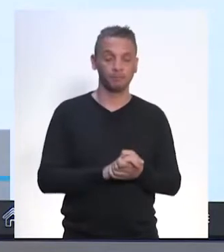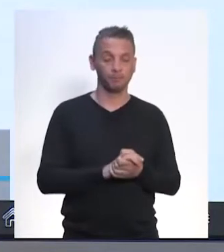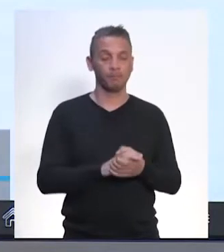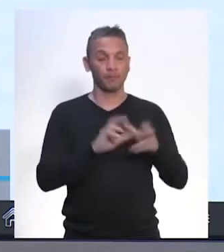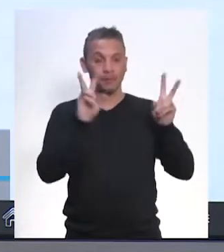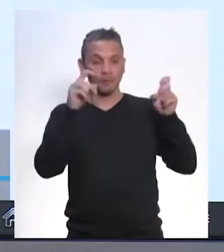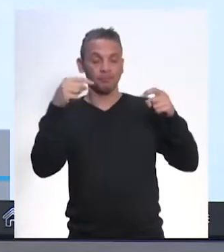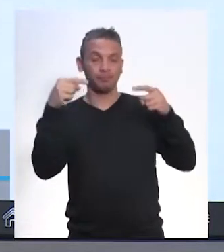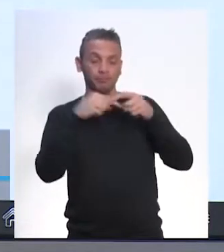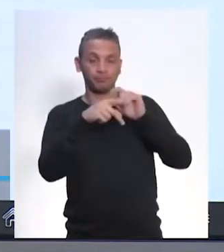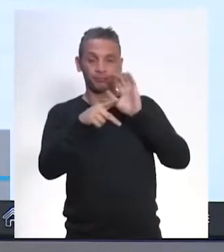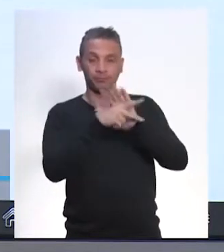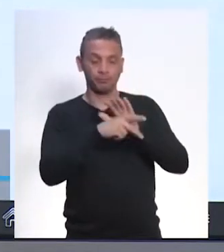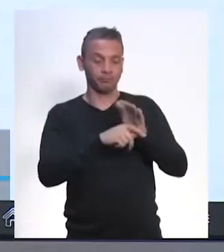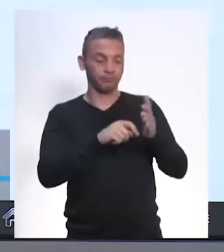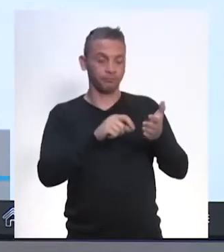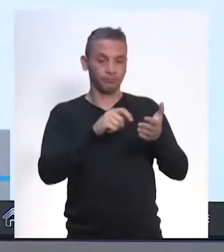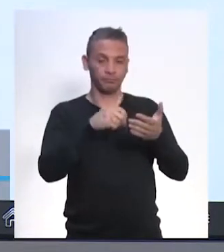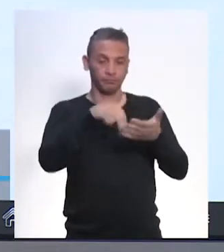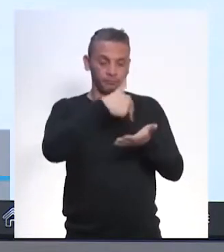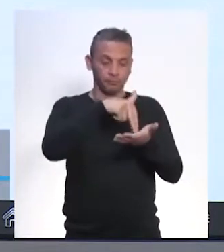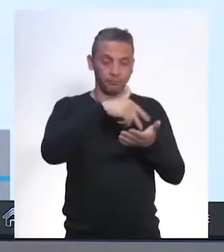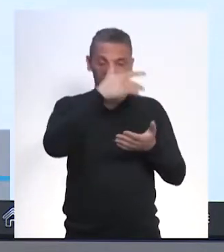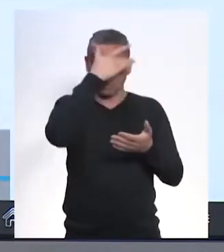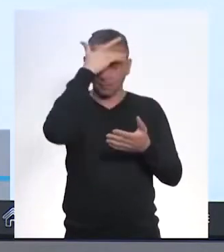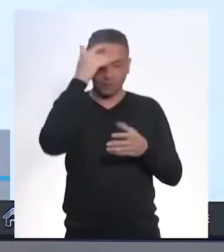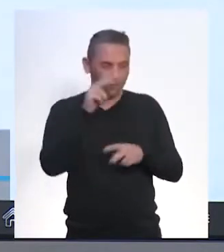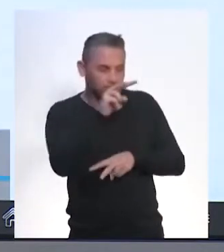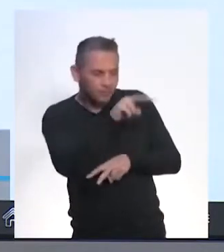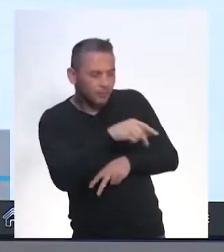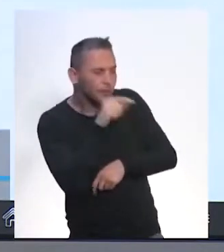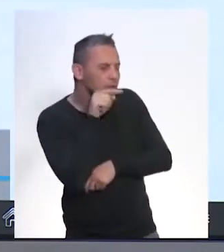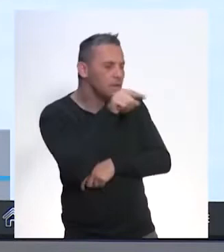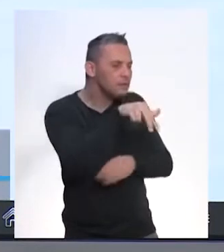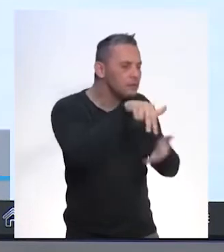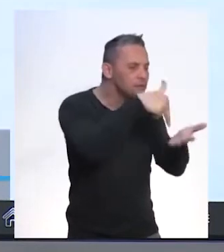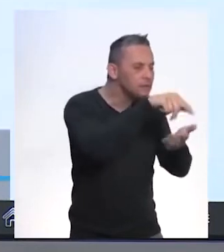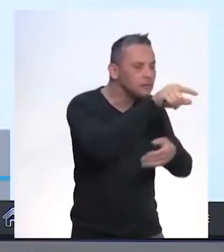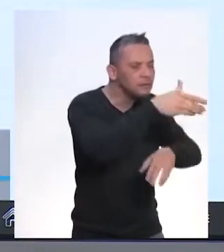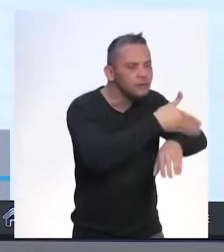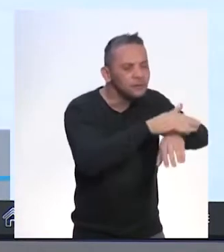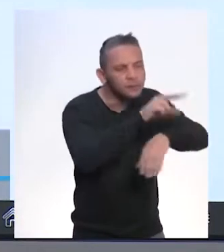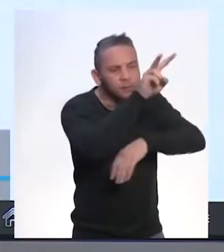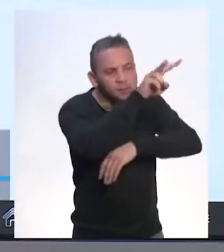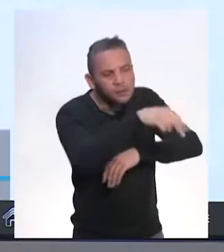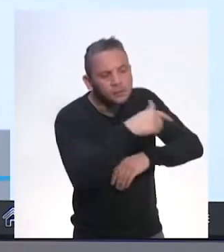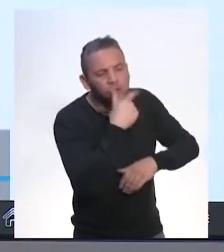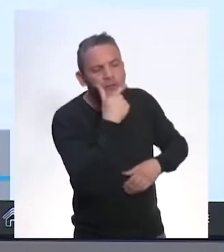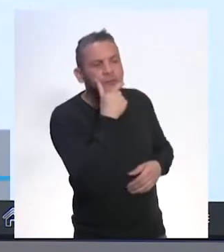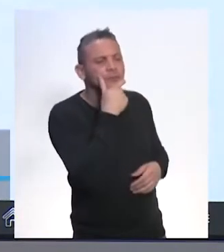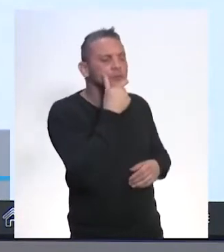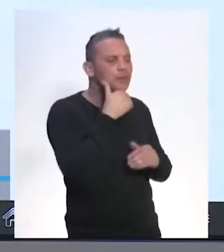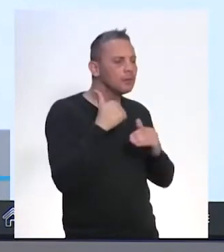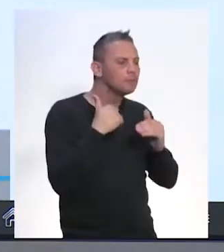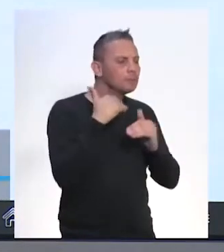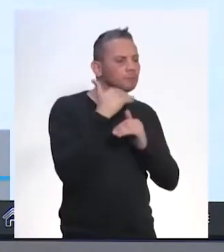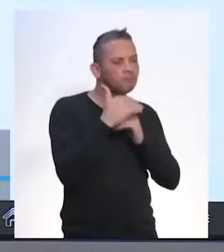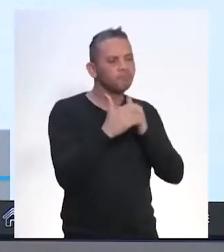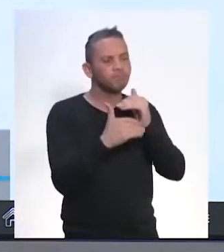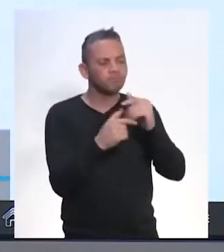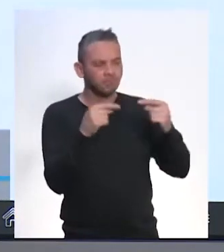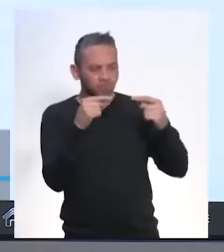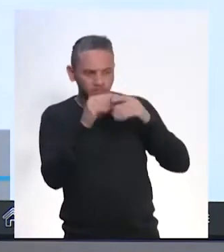esquema coreográfico, né, o coreógrafo, durante os ensaios, ele vai observar justamente, né, a questão das evoluções das sequências